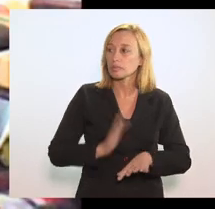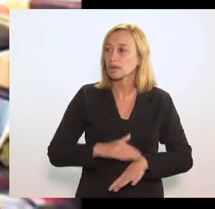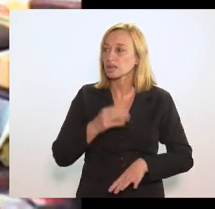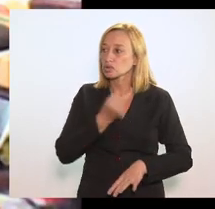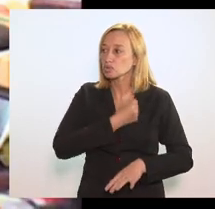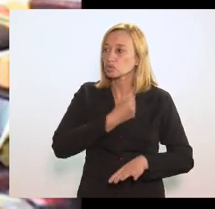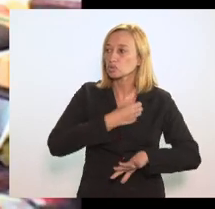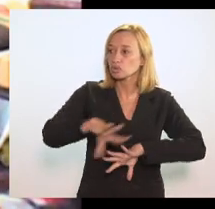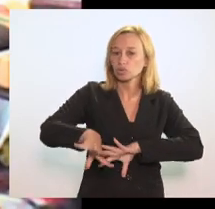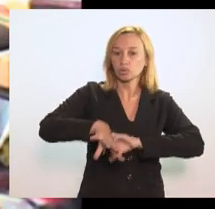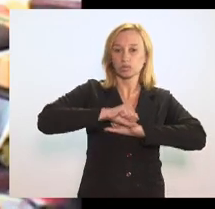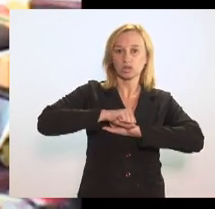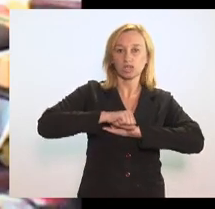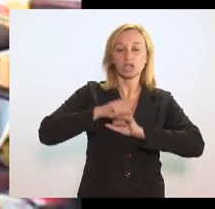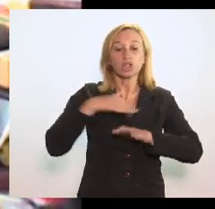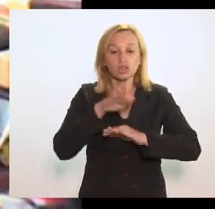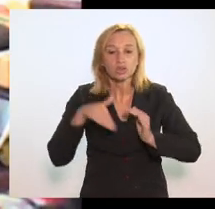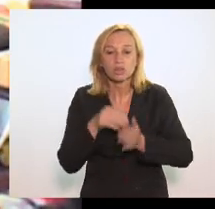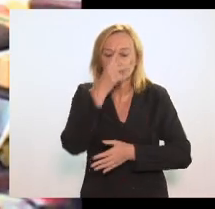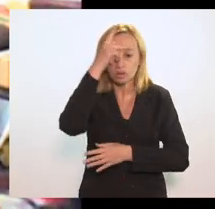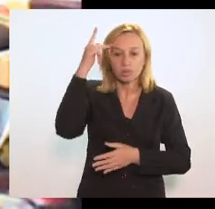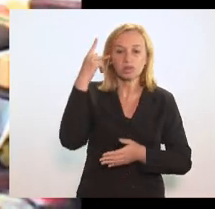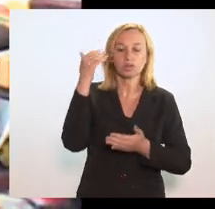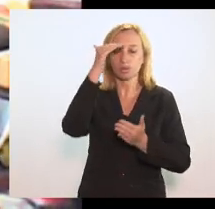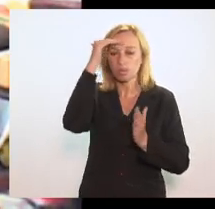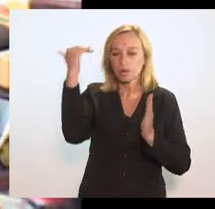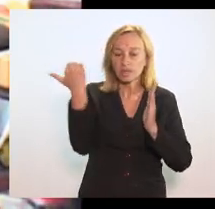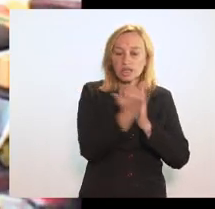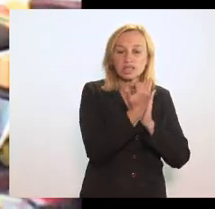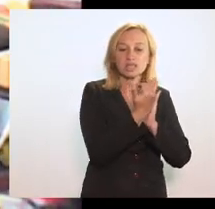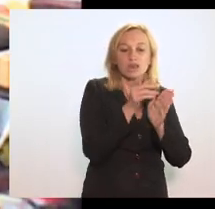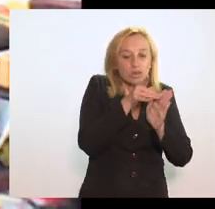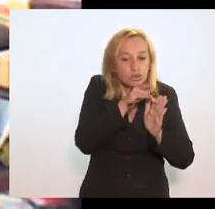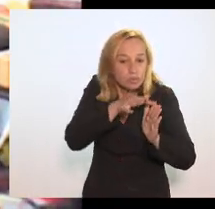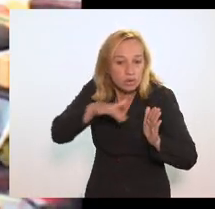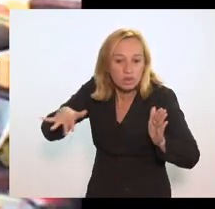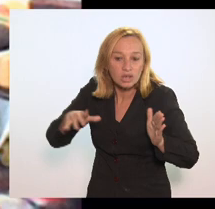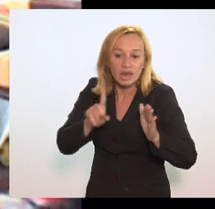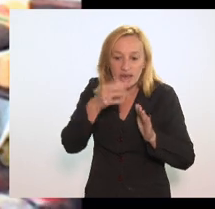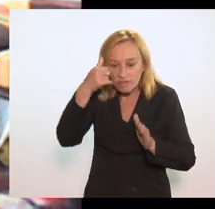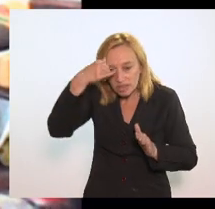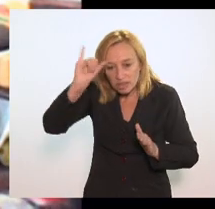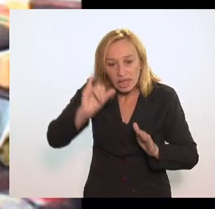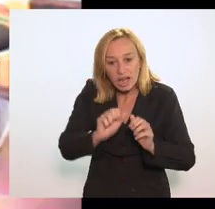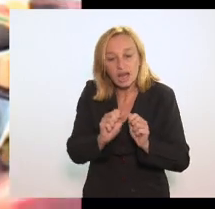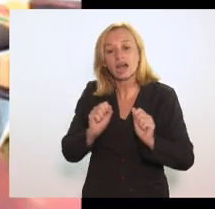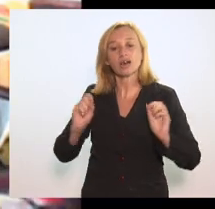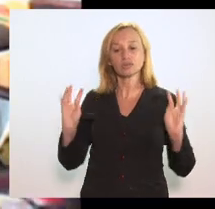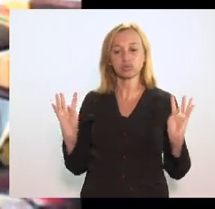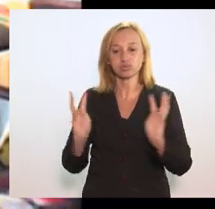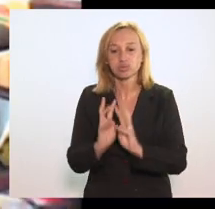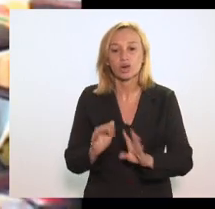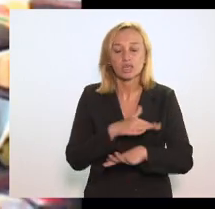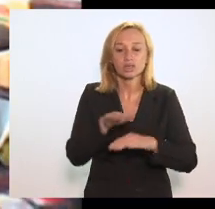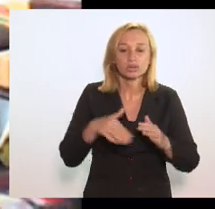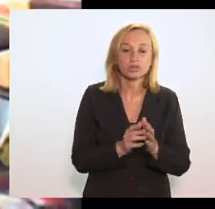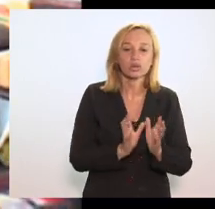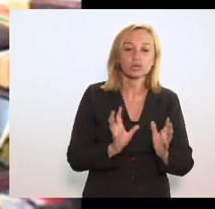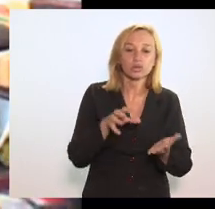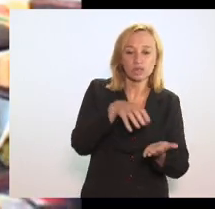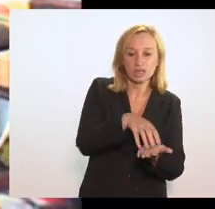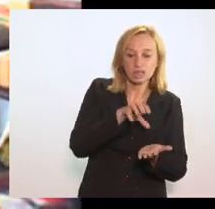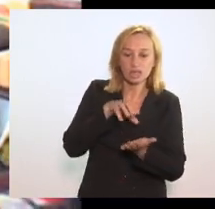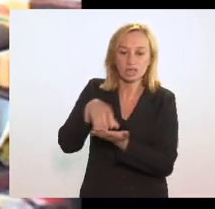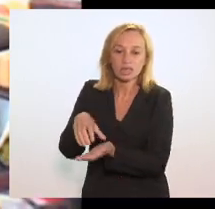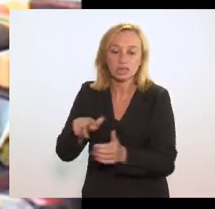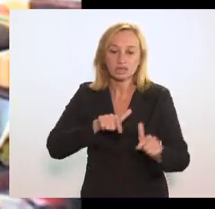de contágio. Se todo mundo cumprisse os protocolos, se todo mundo evitasse aglomeração, se todos os setores que pudessem adotar o